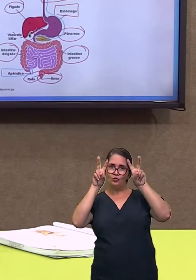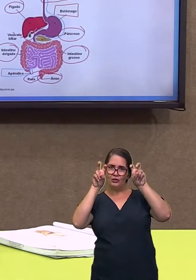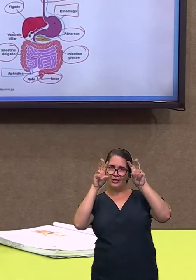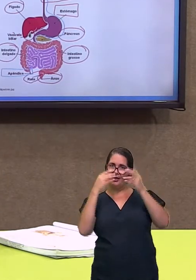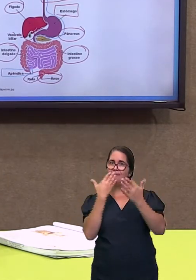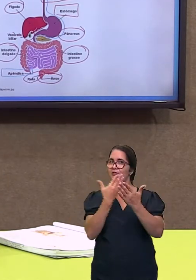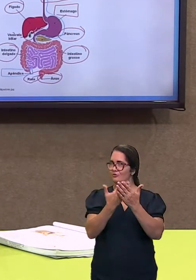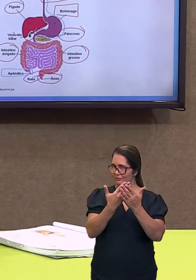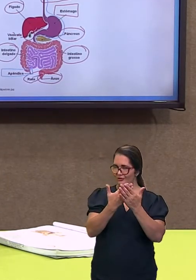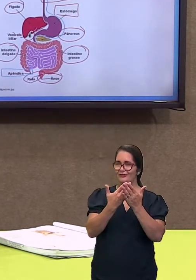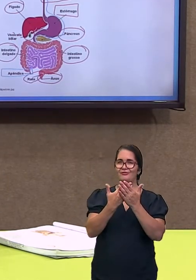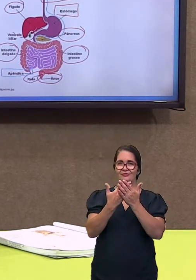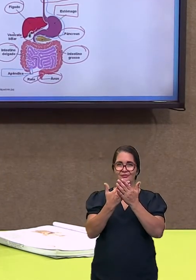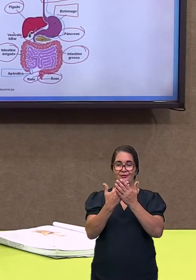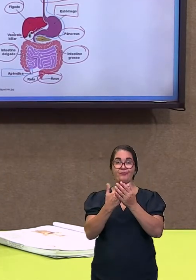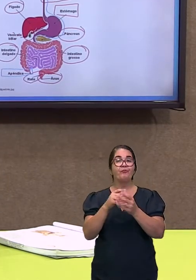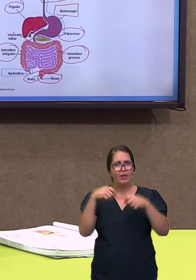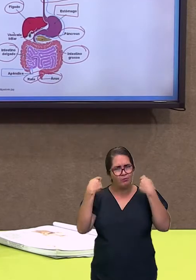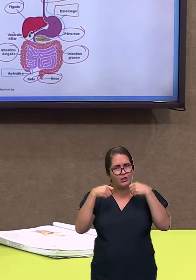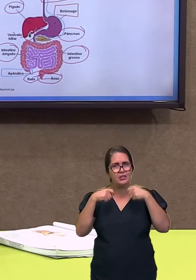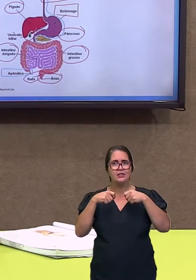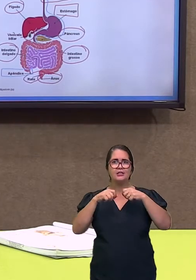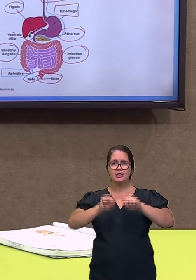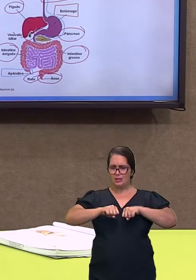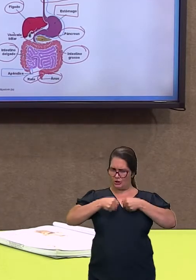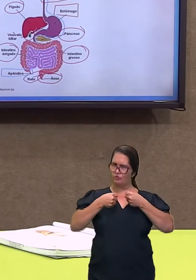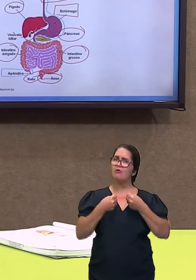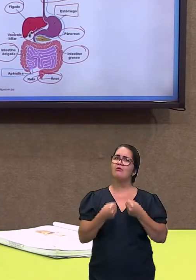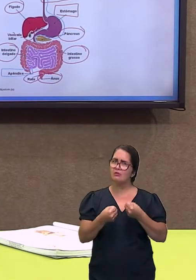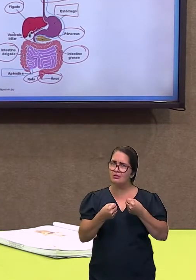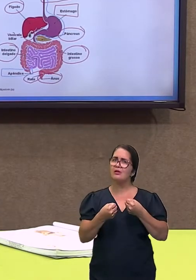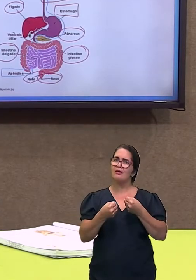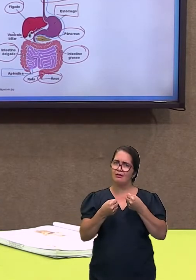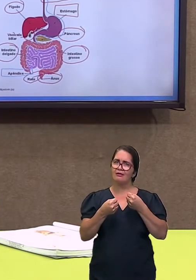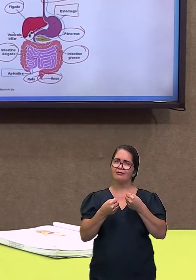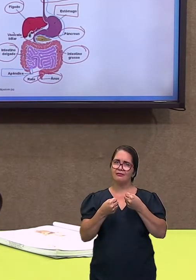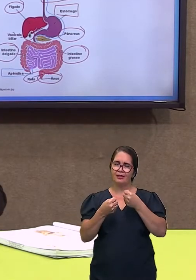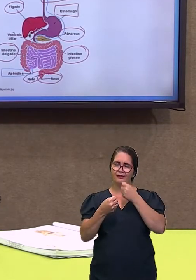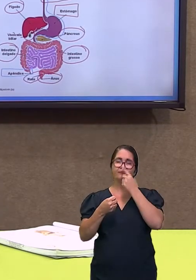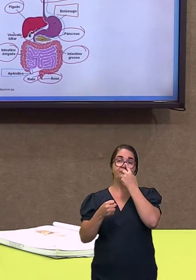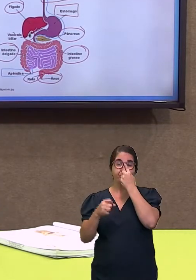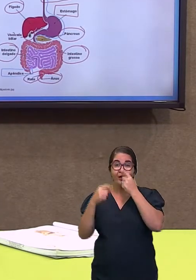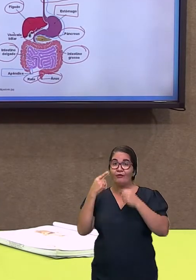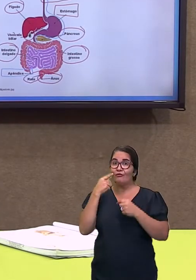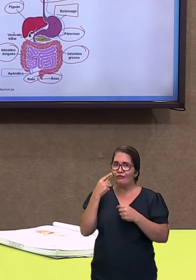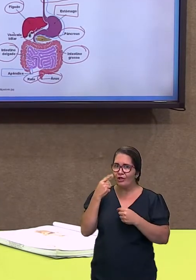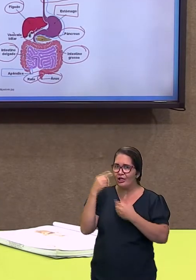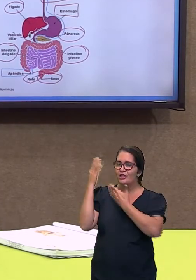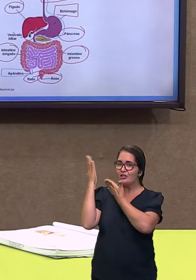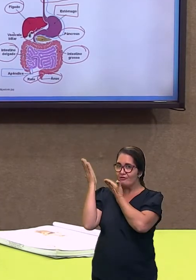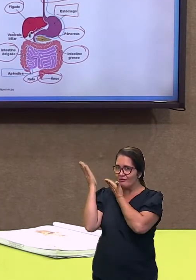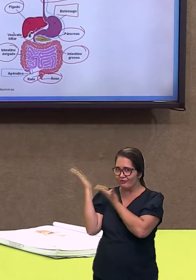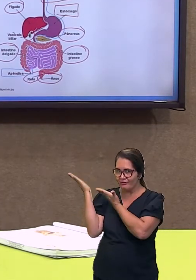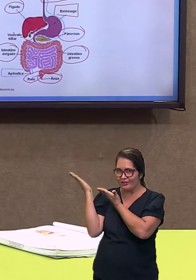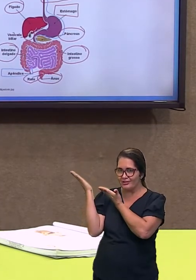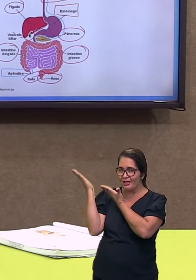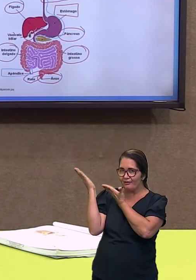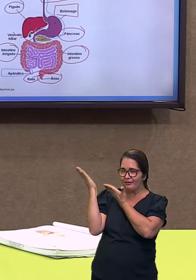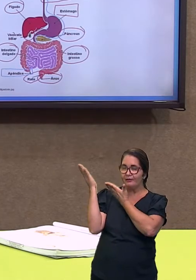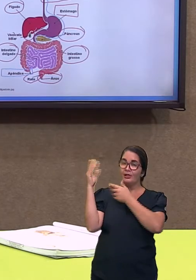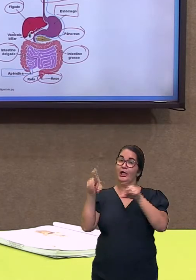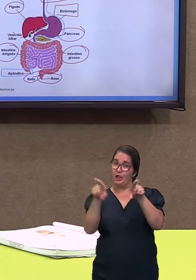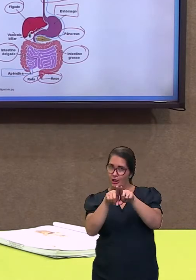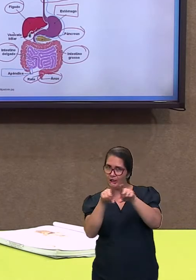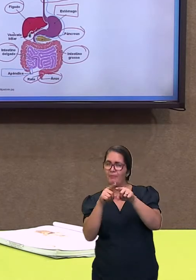esforçar um pouquinho, a gente consegue fazer tudo funcionar. Basta a gente querer. O